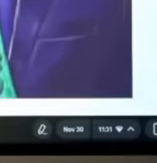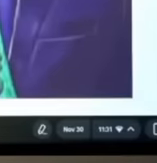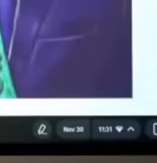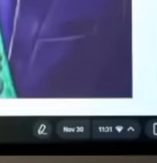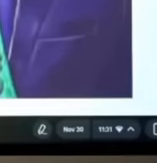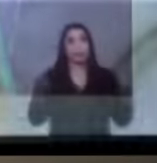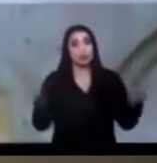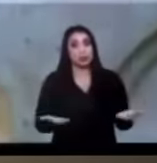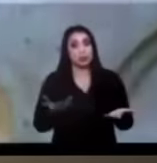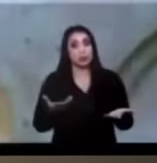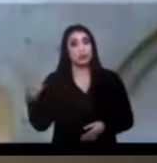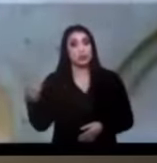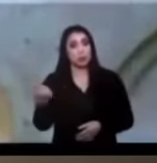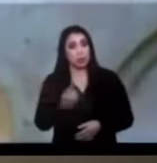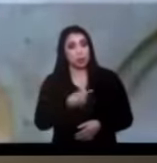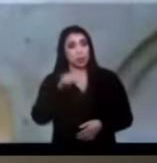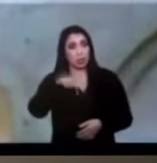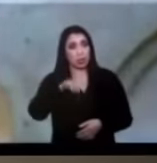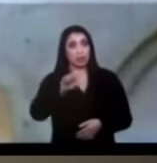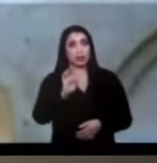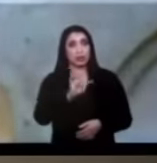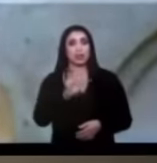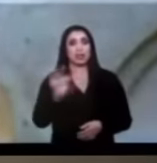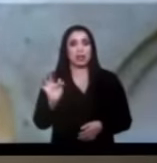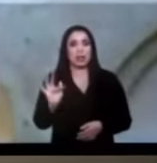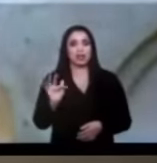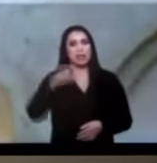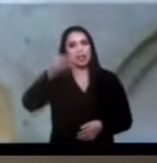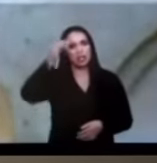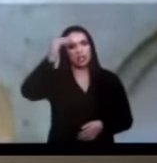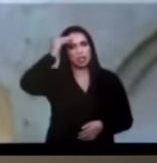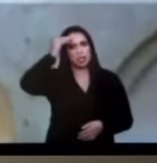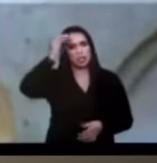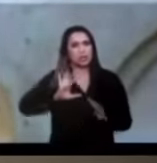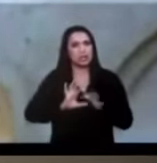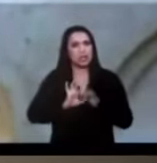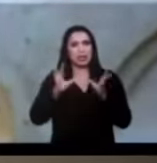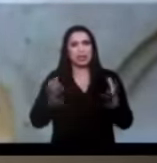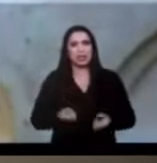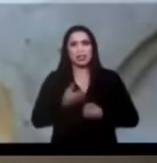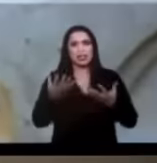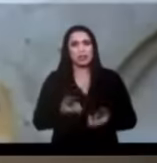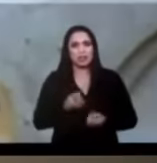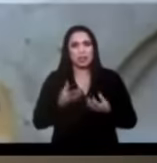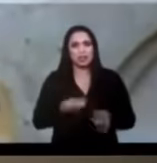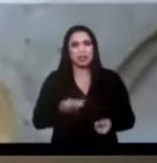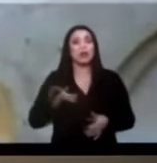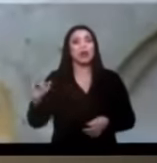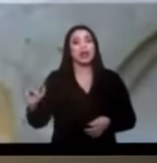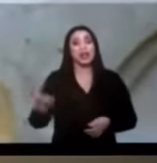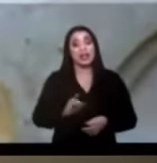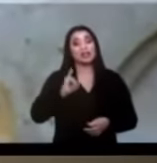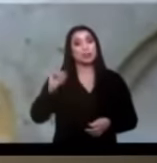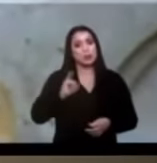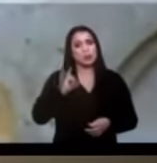vamos lá amos que a liberdade de expressão é verdadeiramente essencial